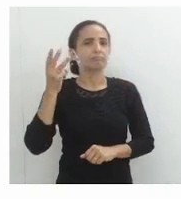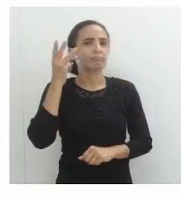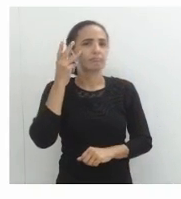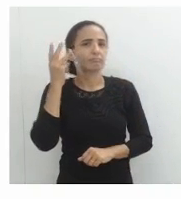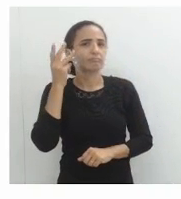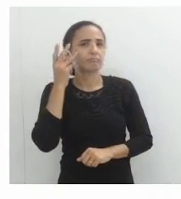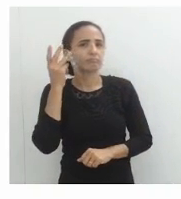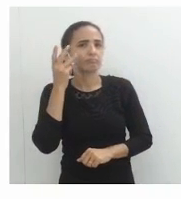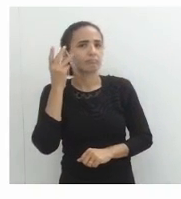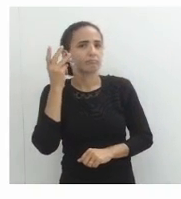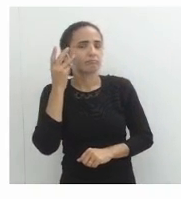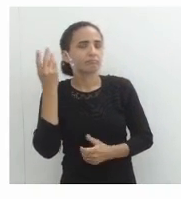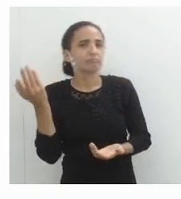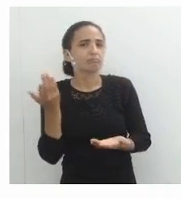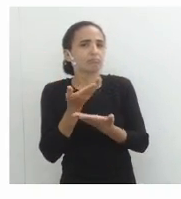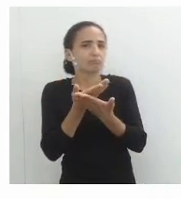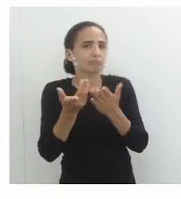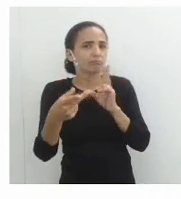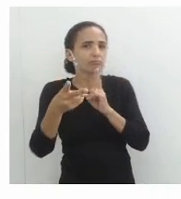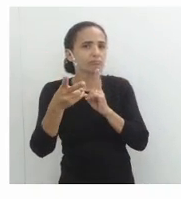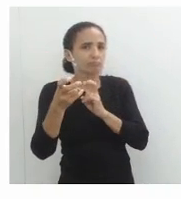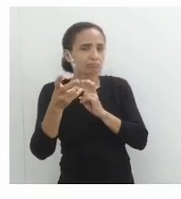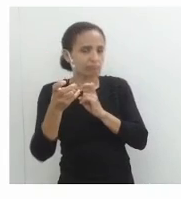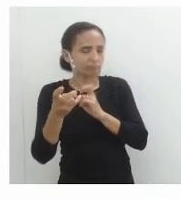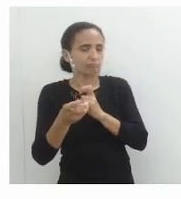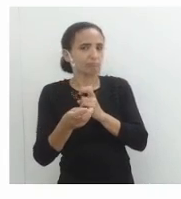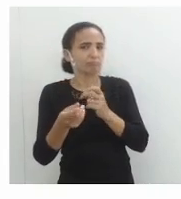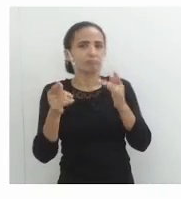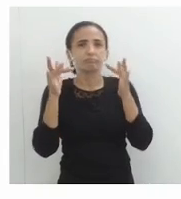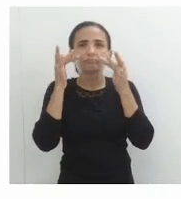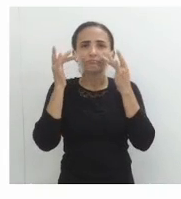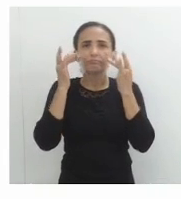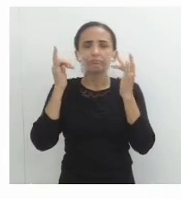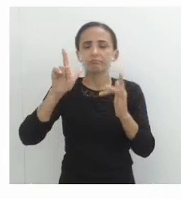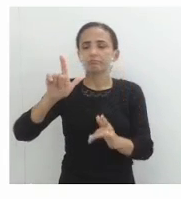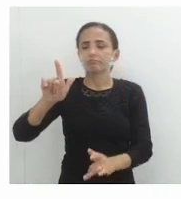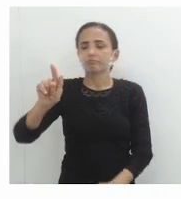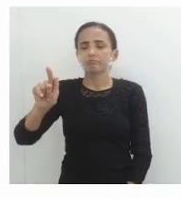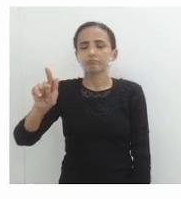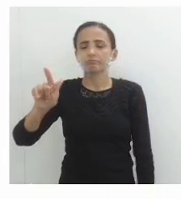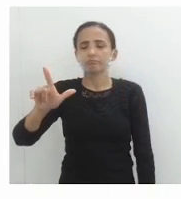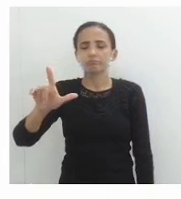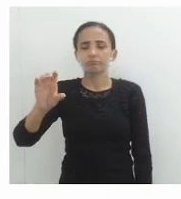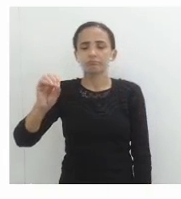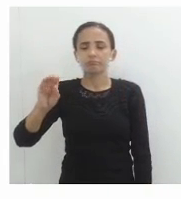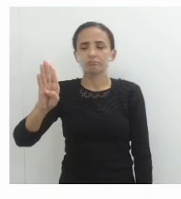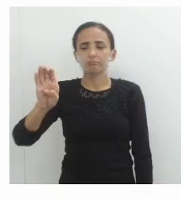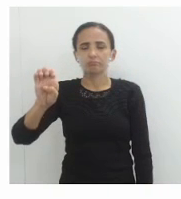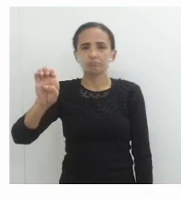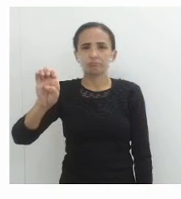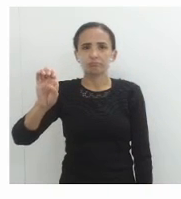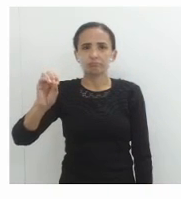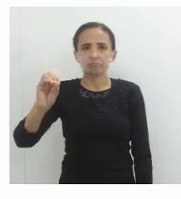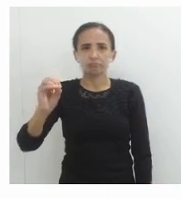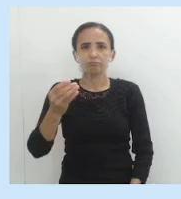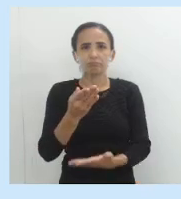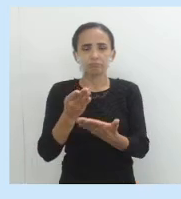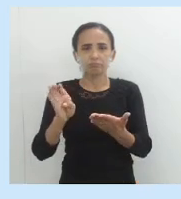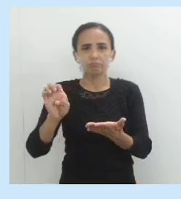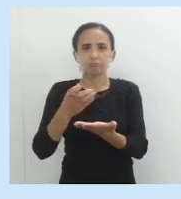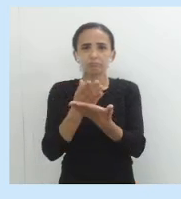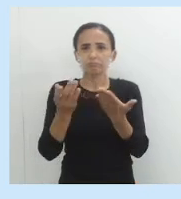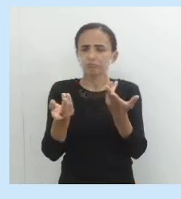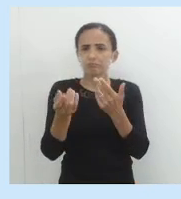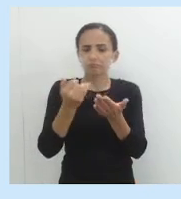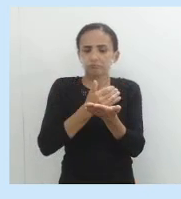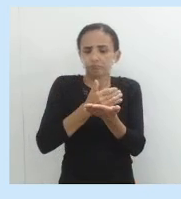de Londres, que foi produzido nessa época. Dizem que o Teatro Globe, também conhecido como Teatro de Shakespeare, né, foi quando Shakespeare